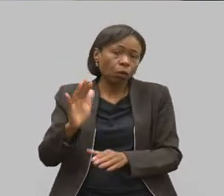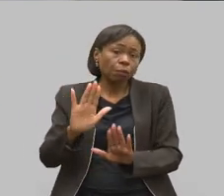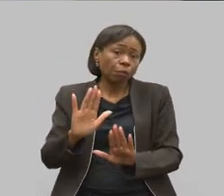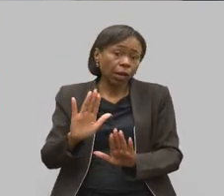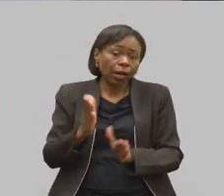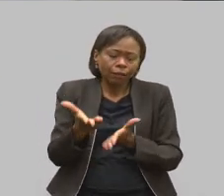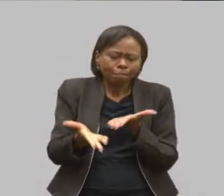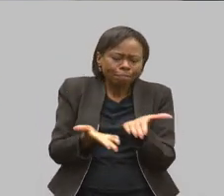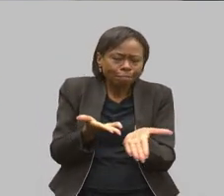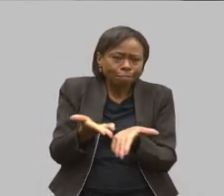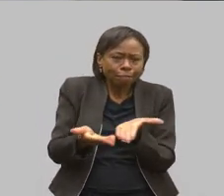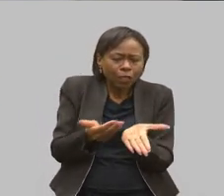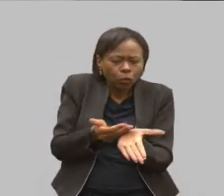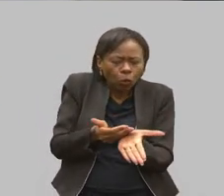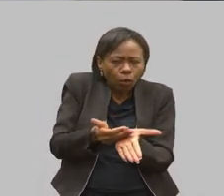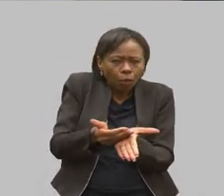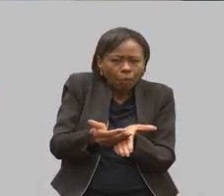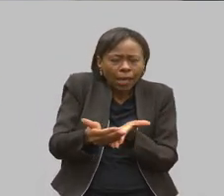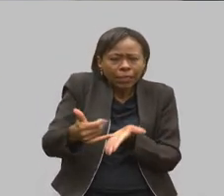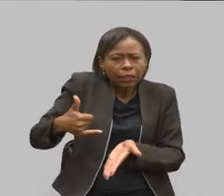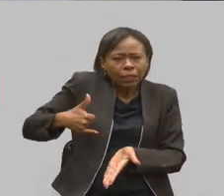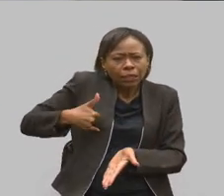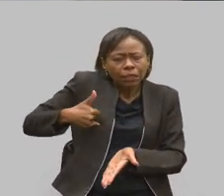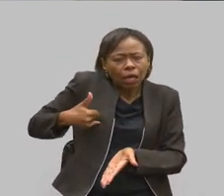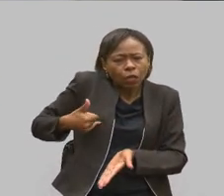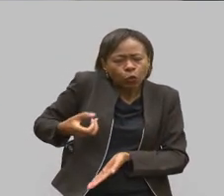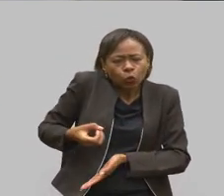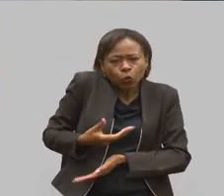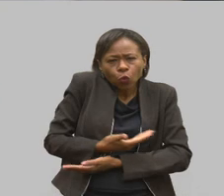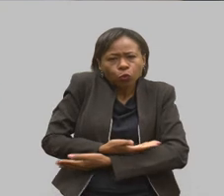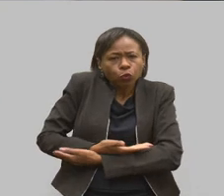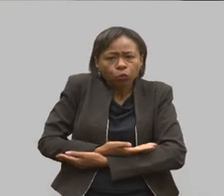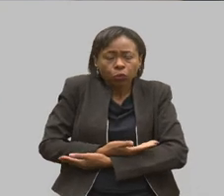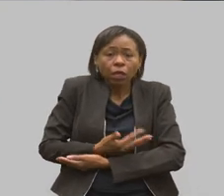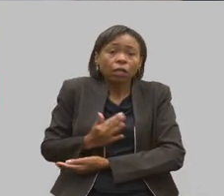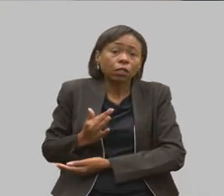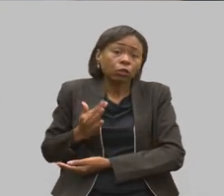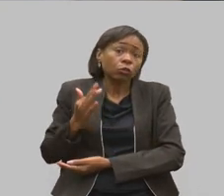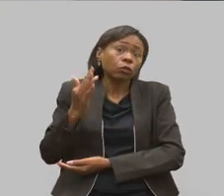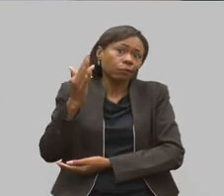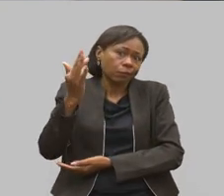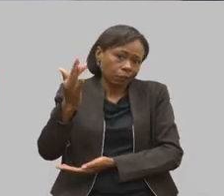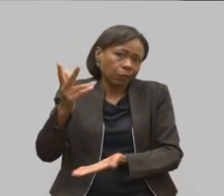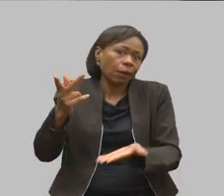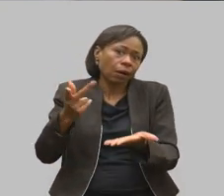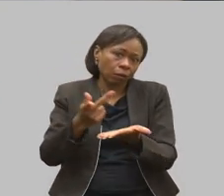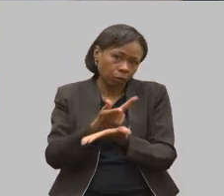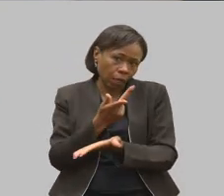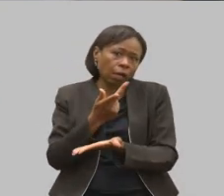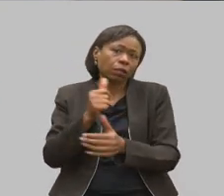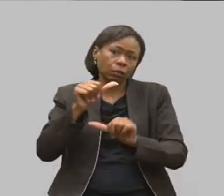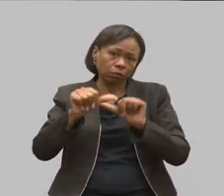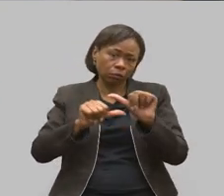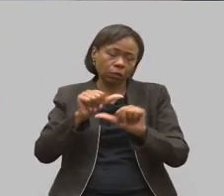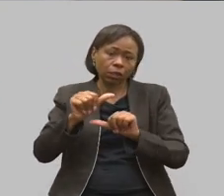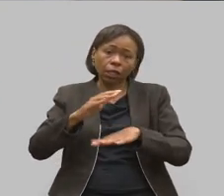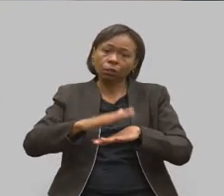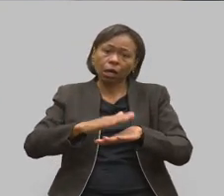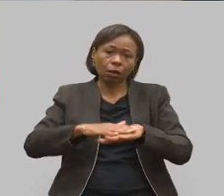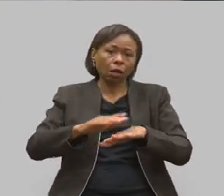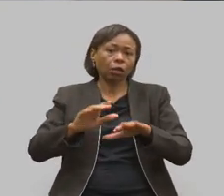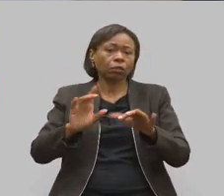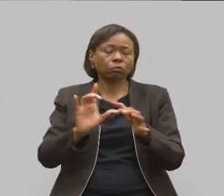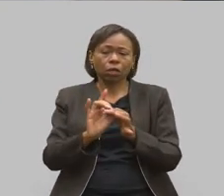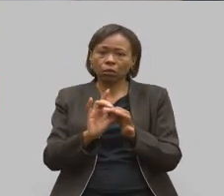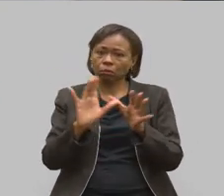desde cedo quando eles de fato vão ter impacto na vida da pessoa na independência e na autonomia né então